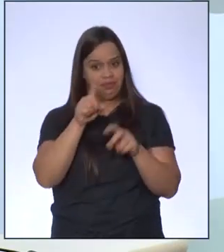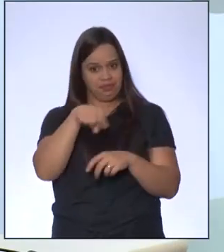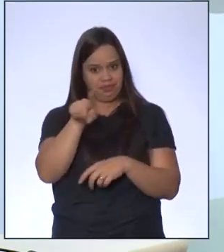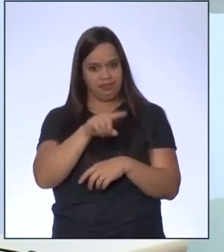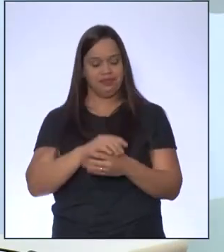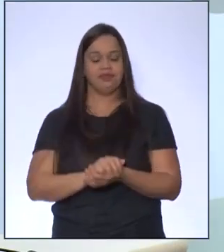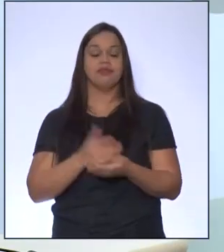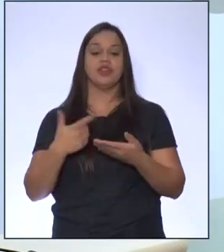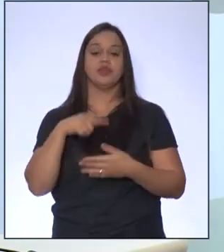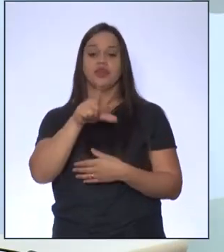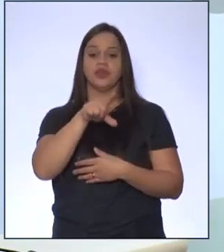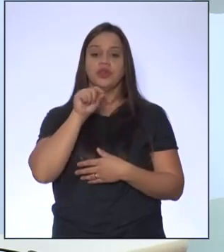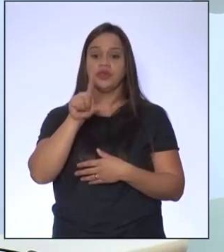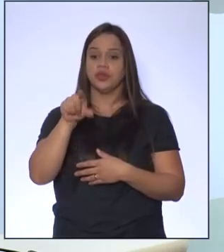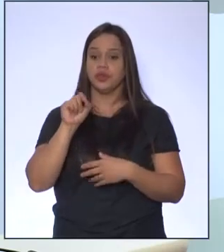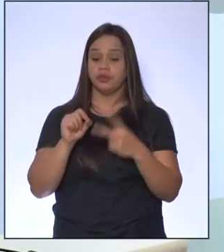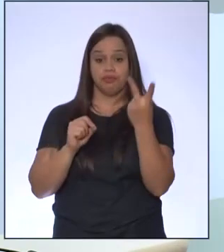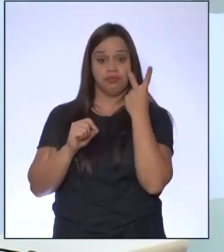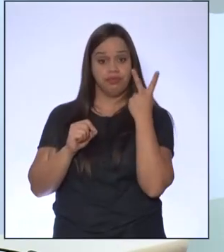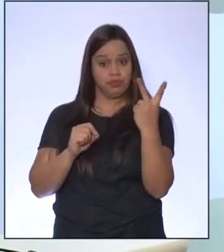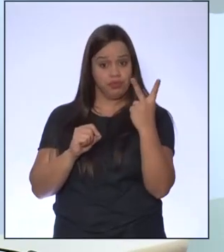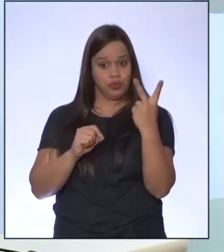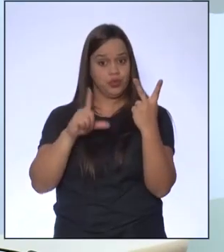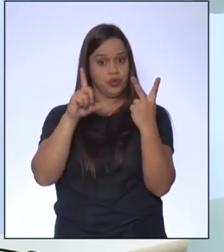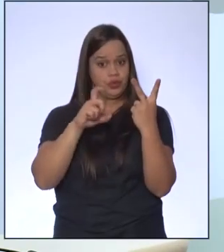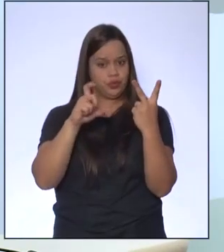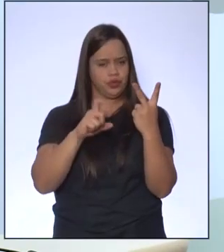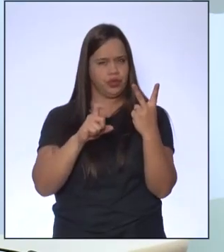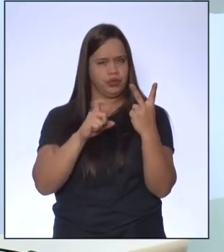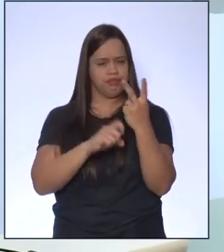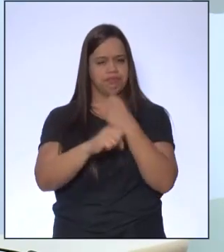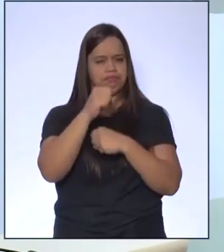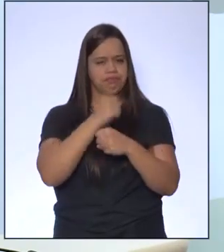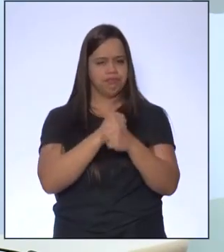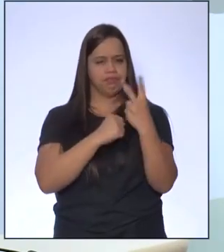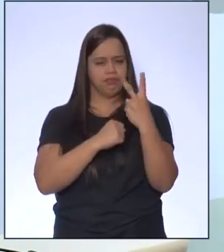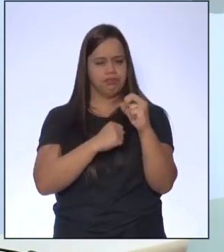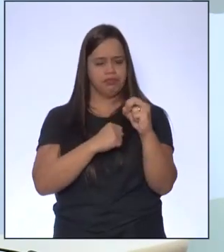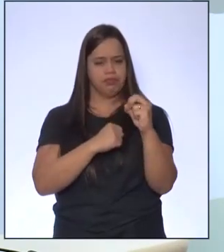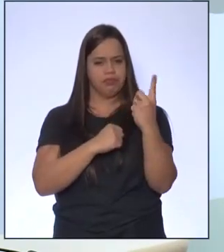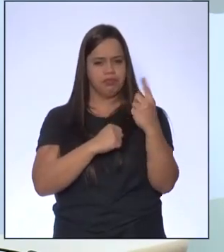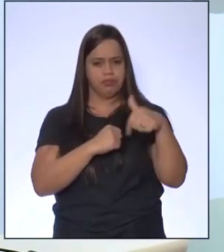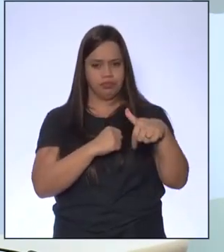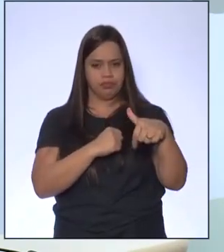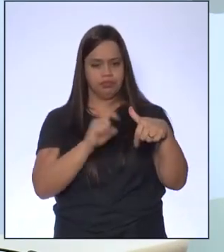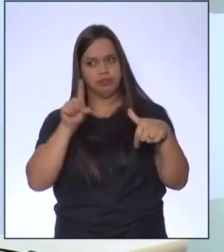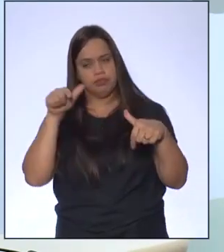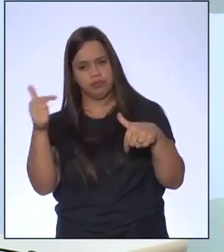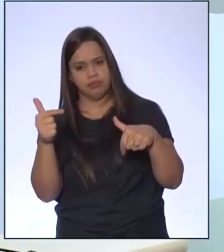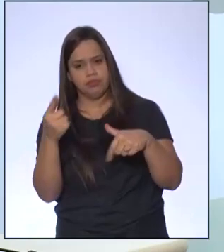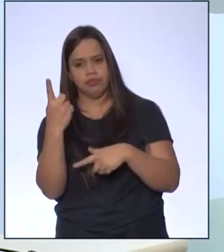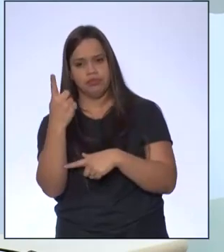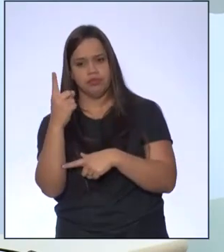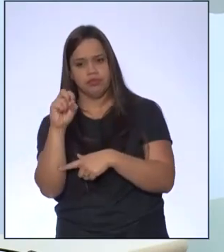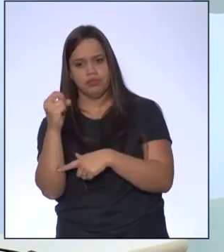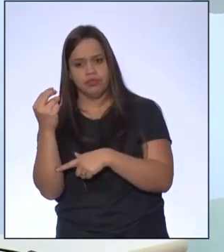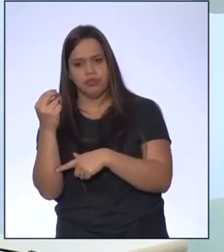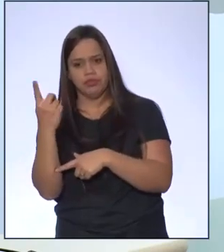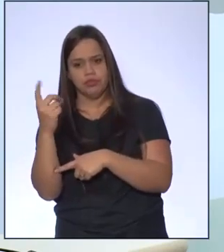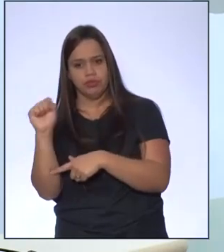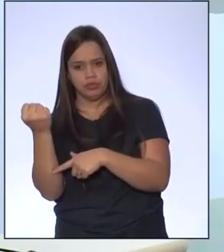eu selecionei duas fotos, uma de 2017, uma de 2018, de